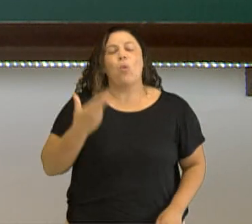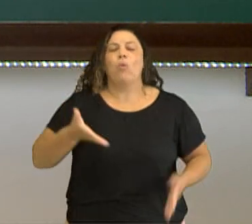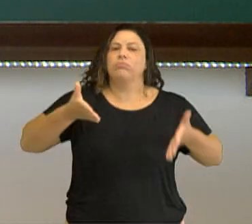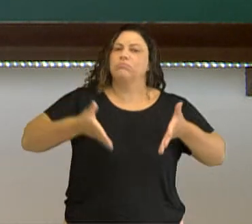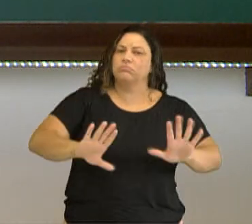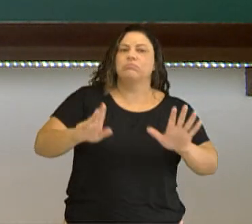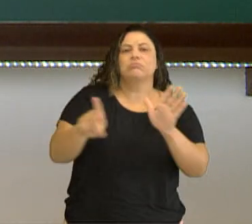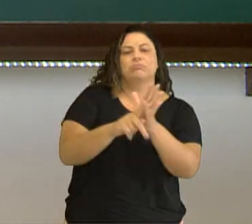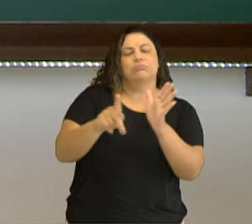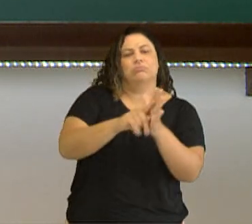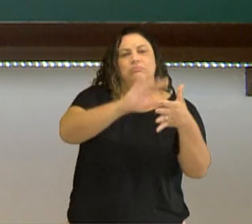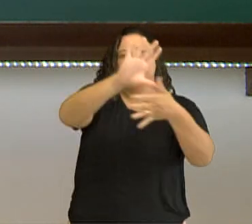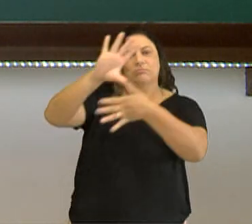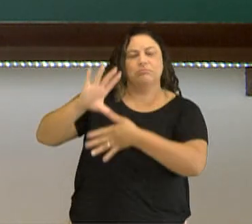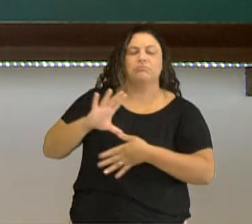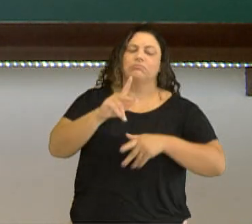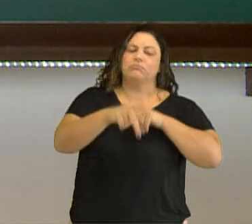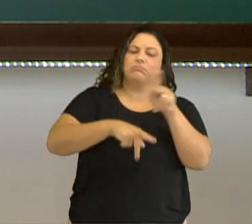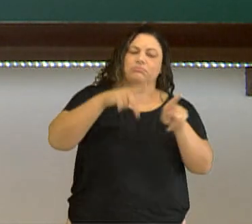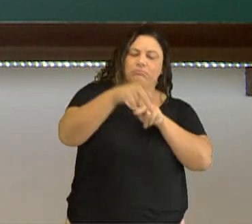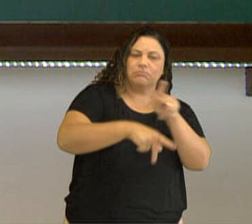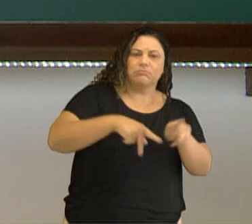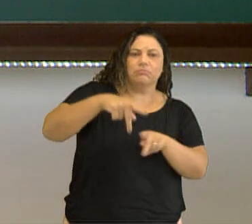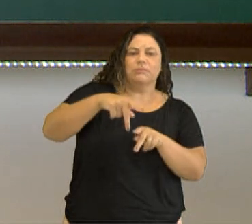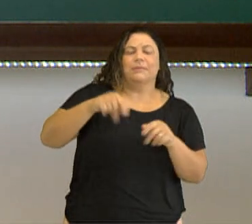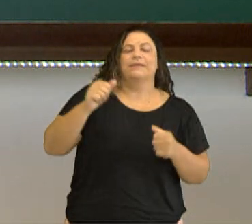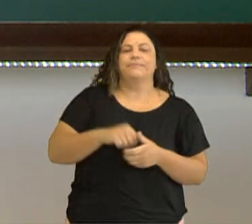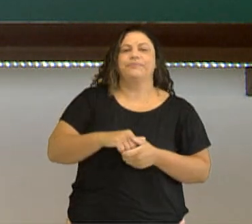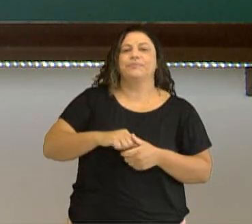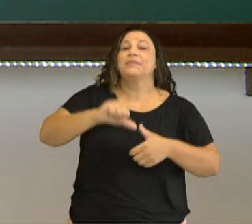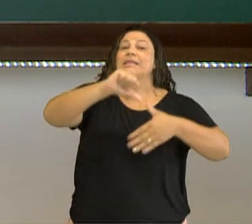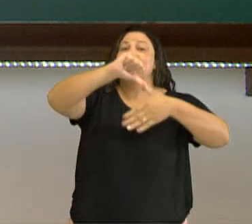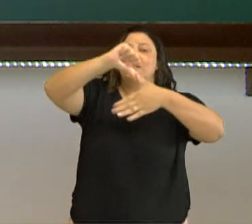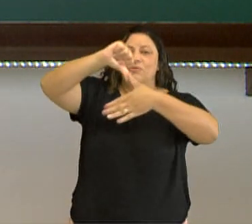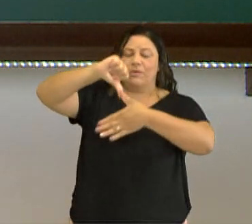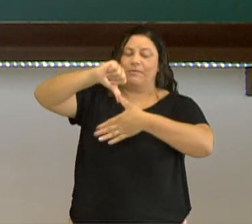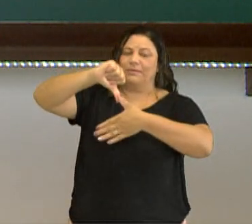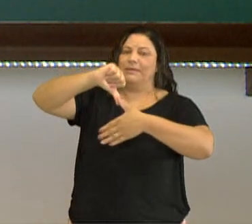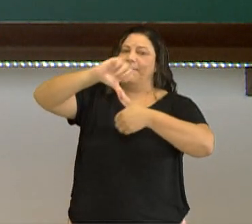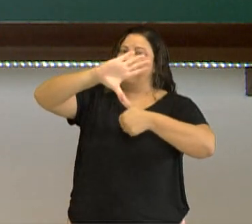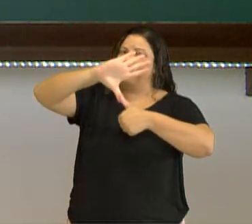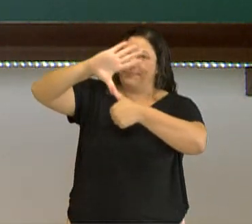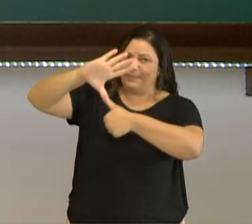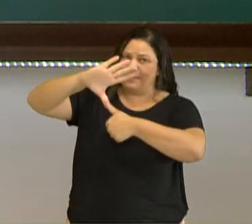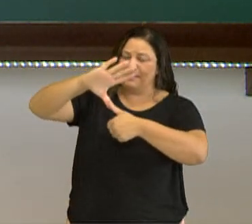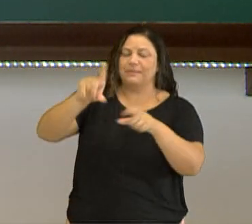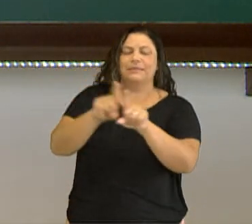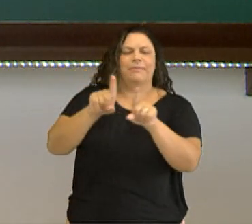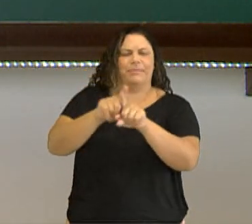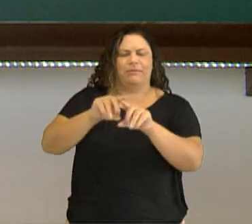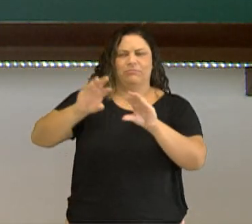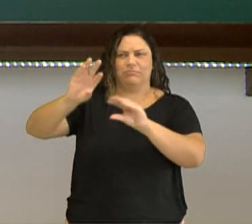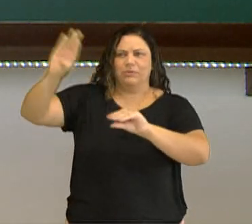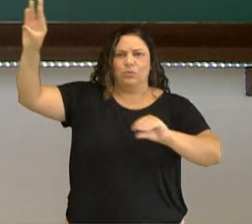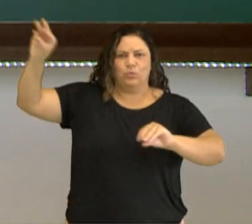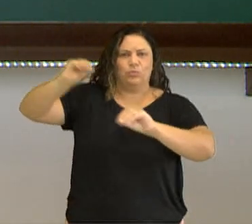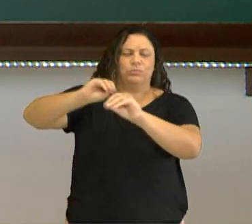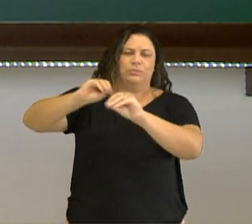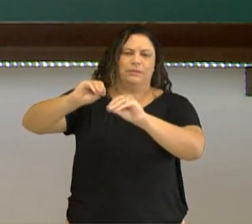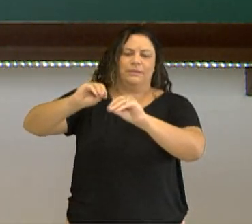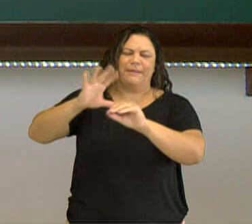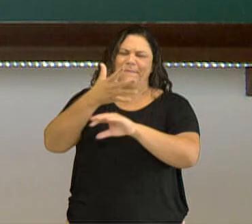Então eram povos que habitavam desde a América do Norte até a América do Sul. Estima-se aí em torno de